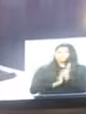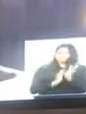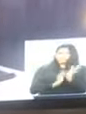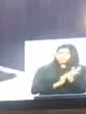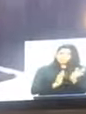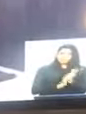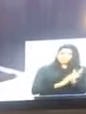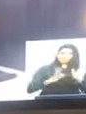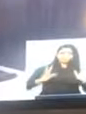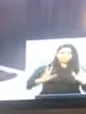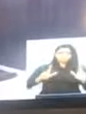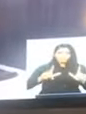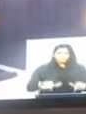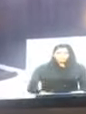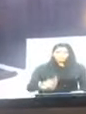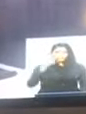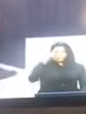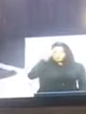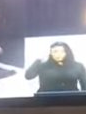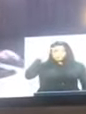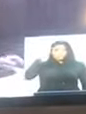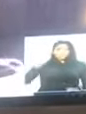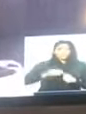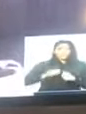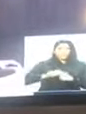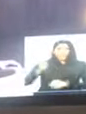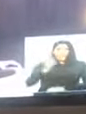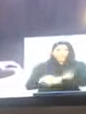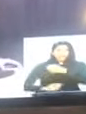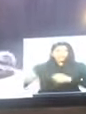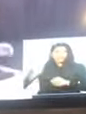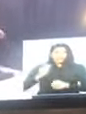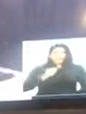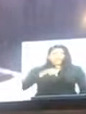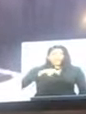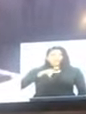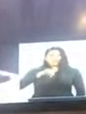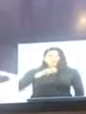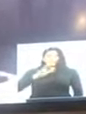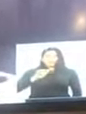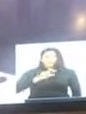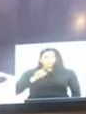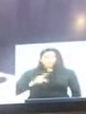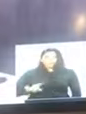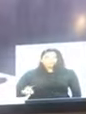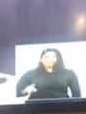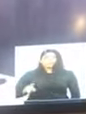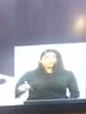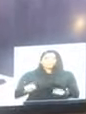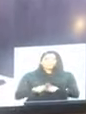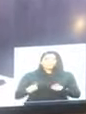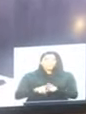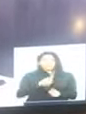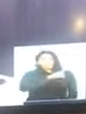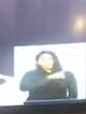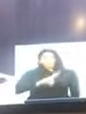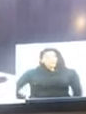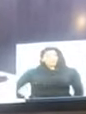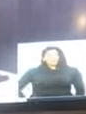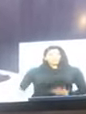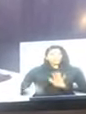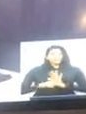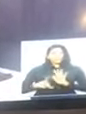Parabéns a todos que fazem a administração do município de Aquiraz. Parabéns aos vereadores de Aquiraz que,